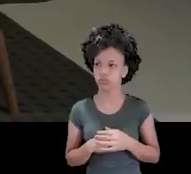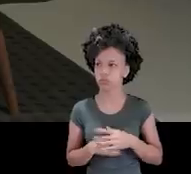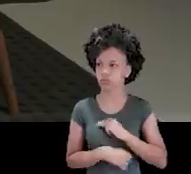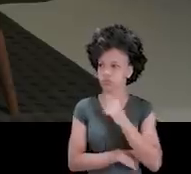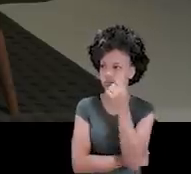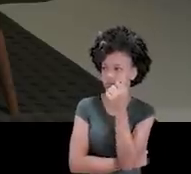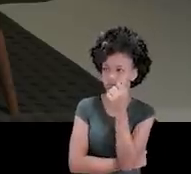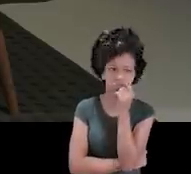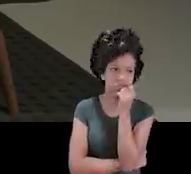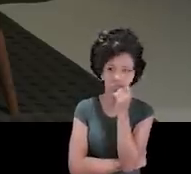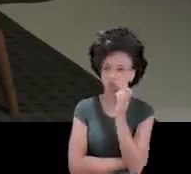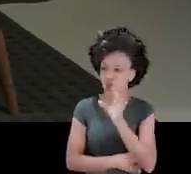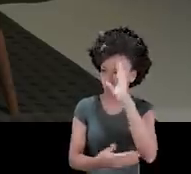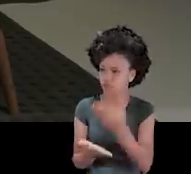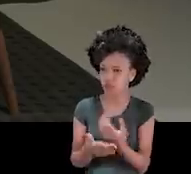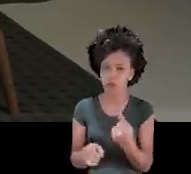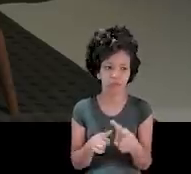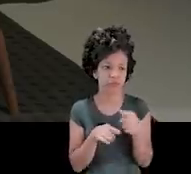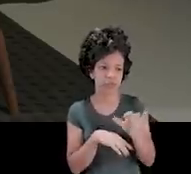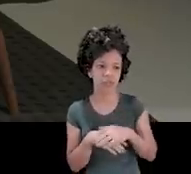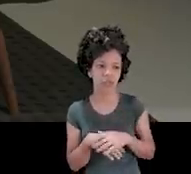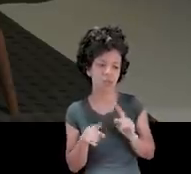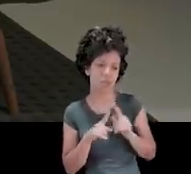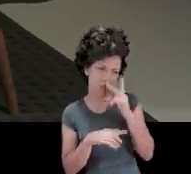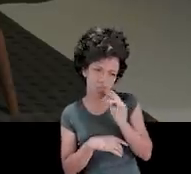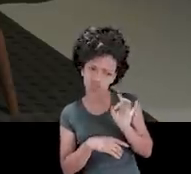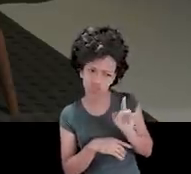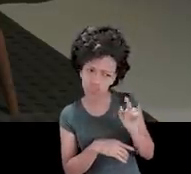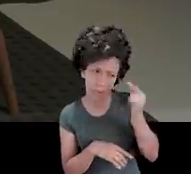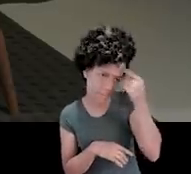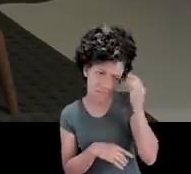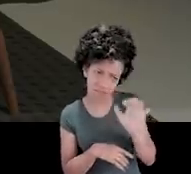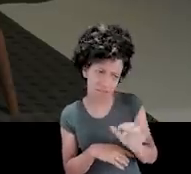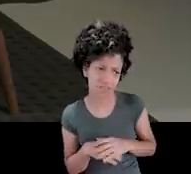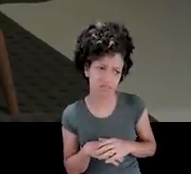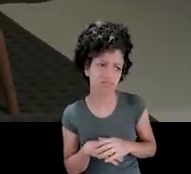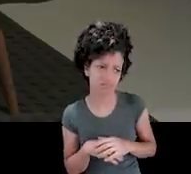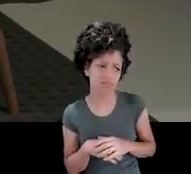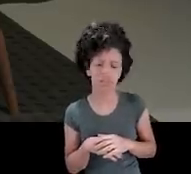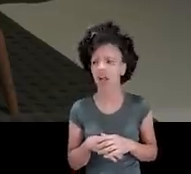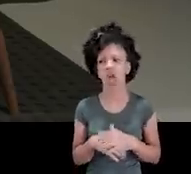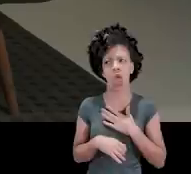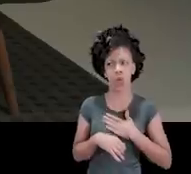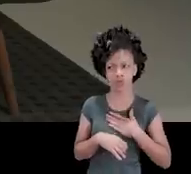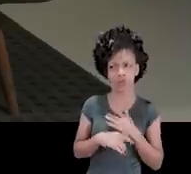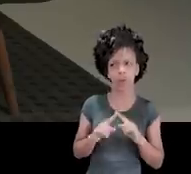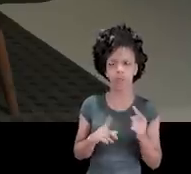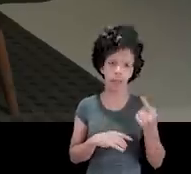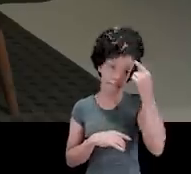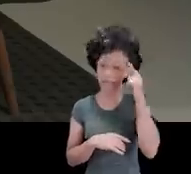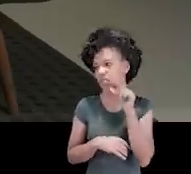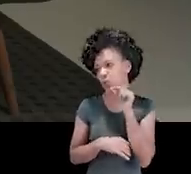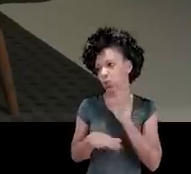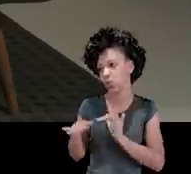confiança. Eu só tô confiante porque eu tô assim. Mas nessa eu acho forma. Também só você pensa assim, viu, cara? Eu sou um cara que eu gosto... Eu gosto muito de... Quem pensa assim é o